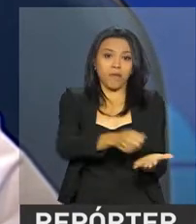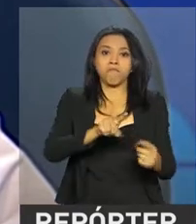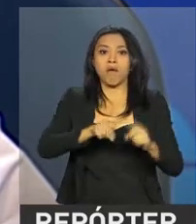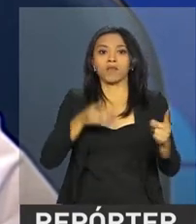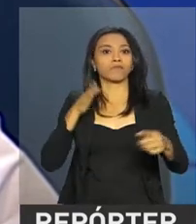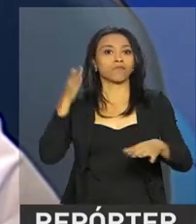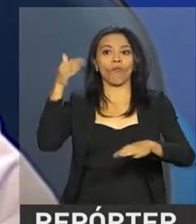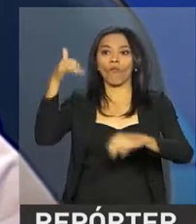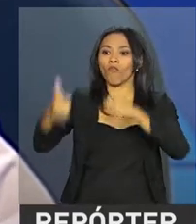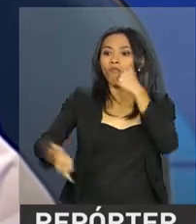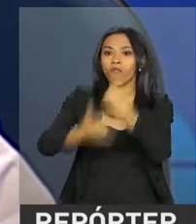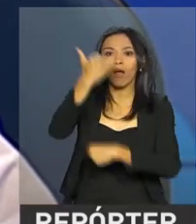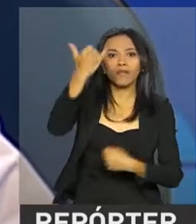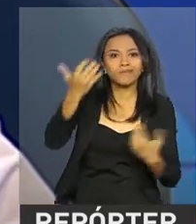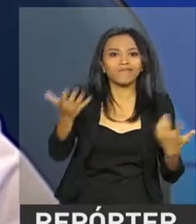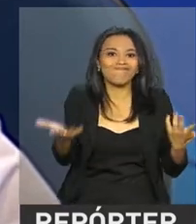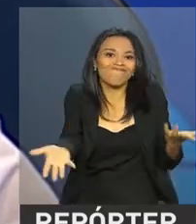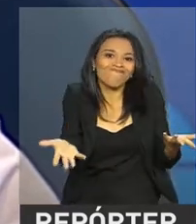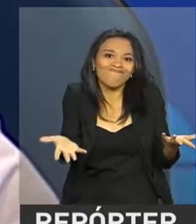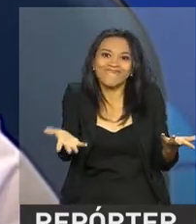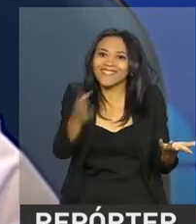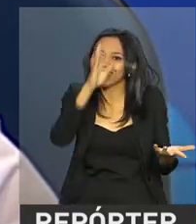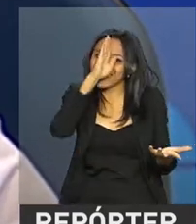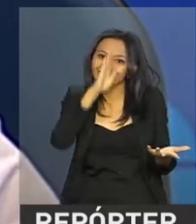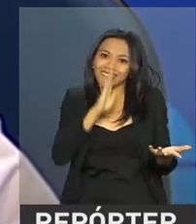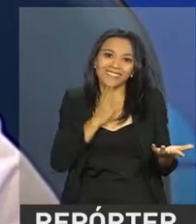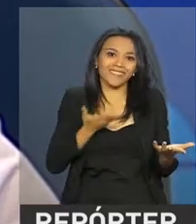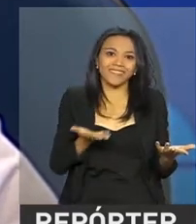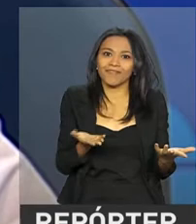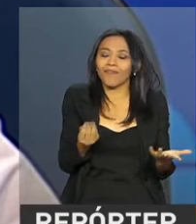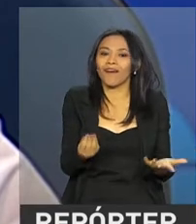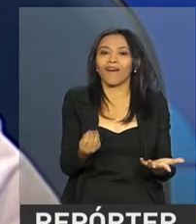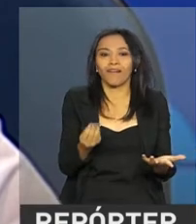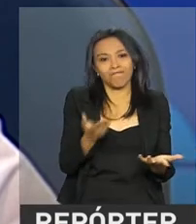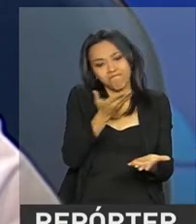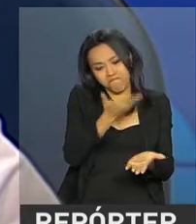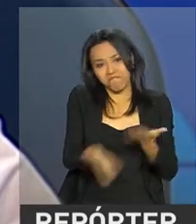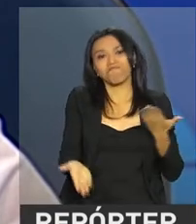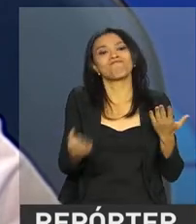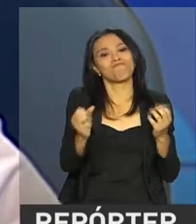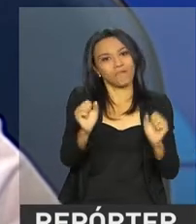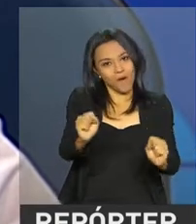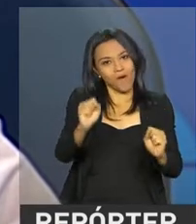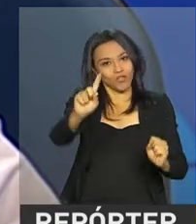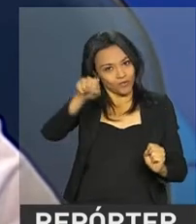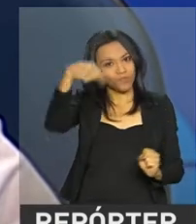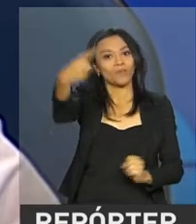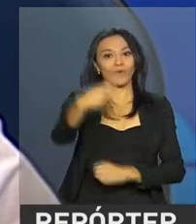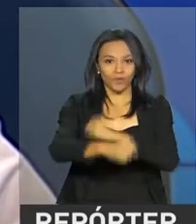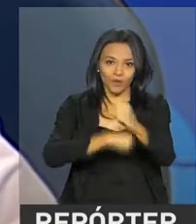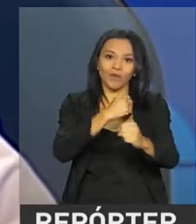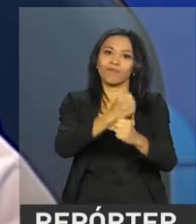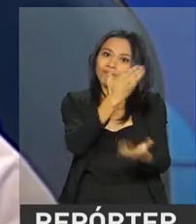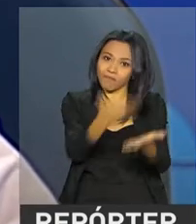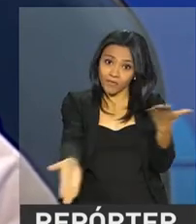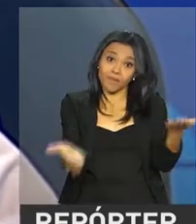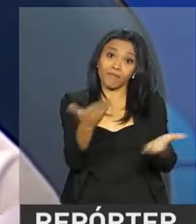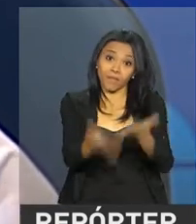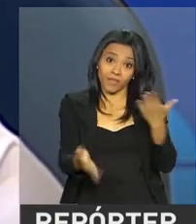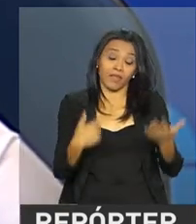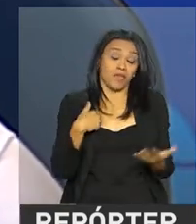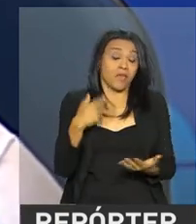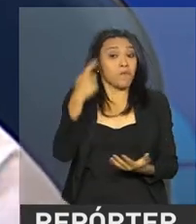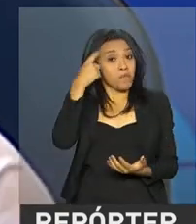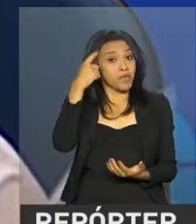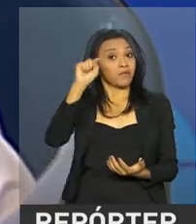esse benefício da gratuidade ele pode perder no ano subsequente. Então, eu imagino que no próximo ano